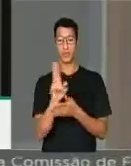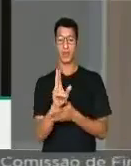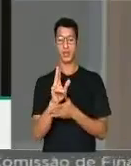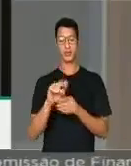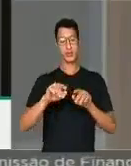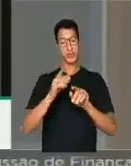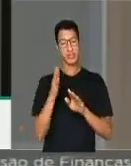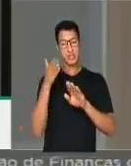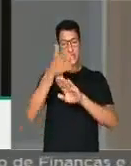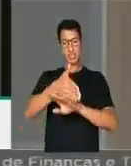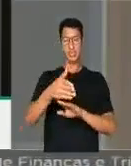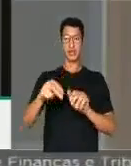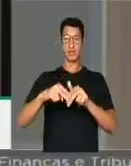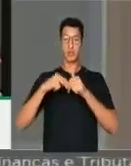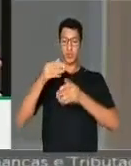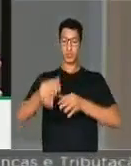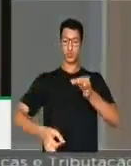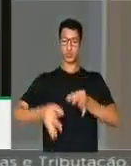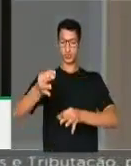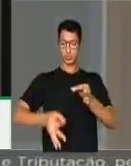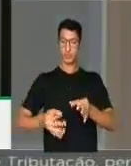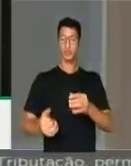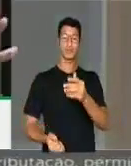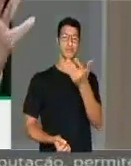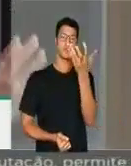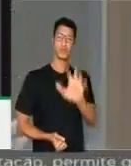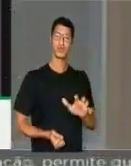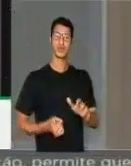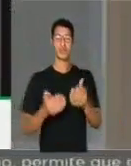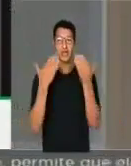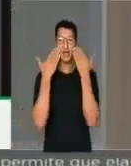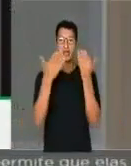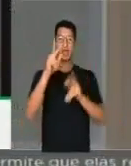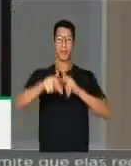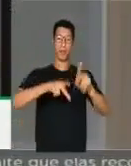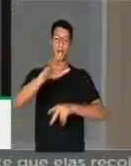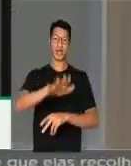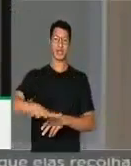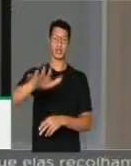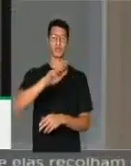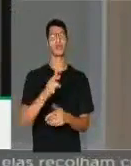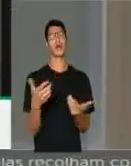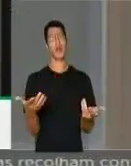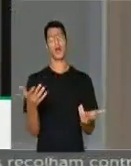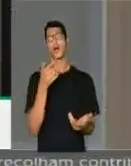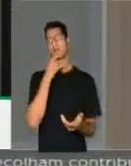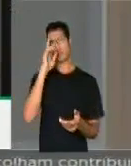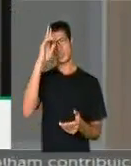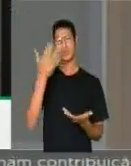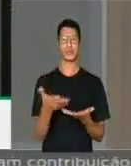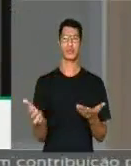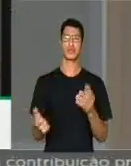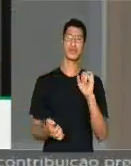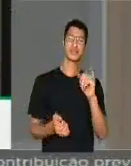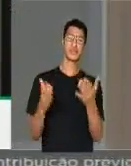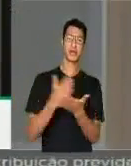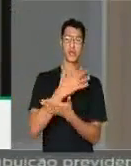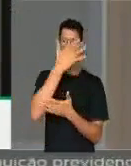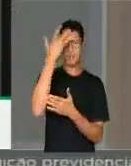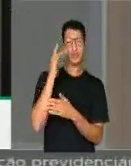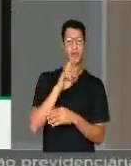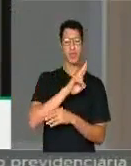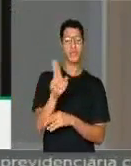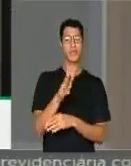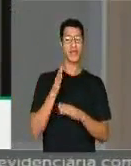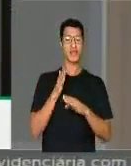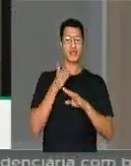nomeado, destinado pela Justiça, não queria se apresentar à população. Ora, senhores, se alguém é nomeado para